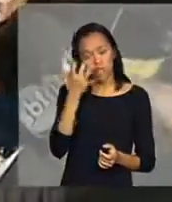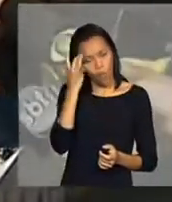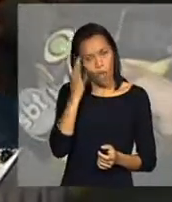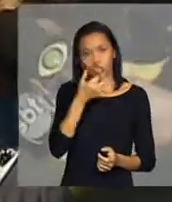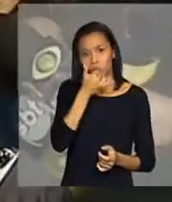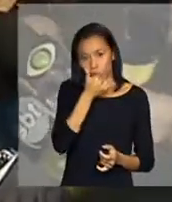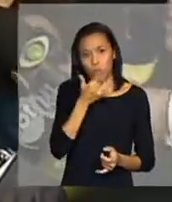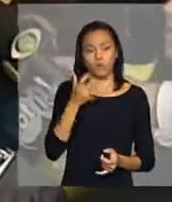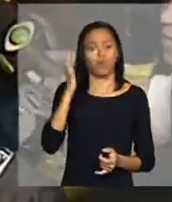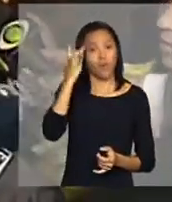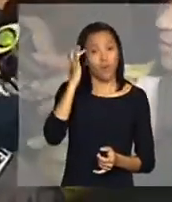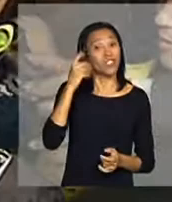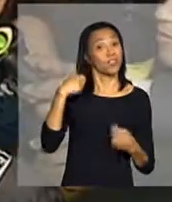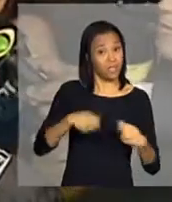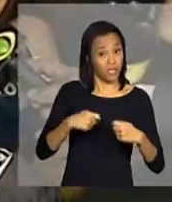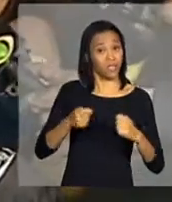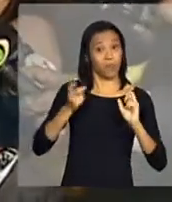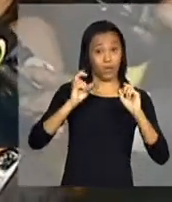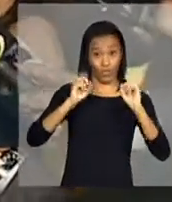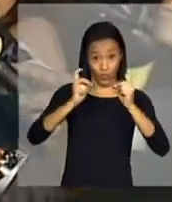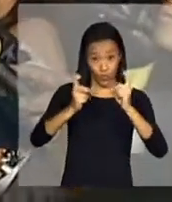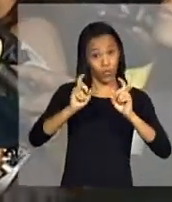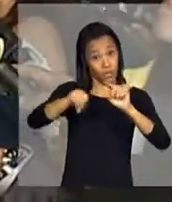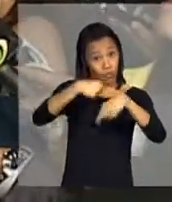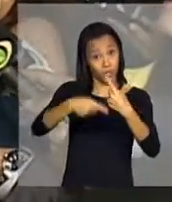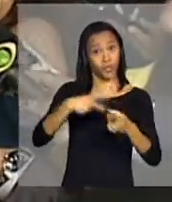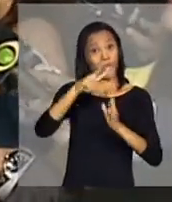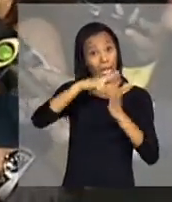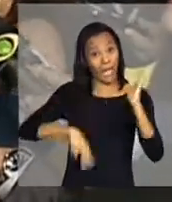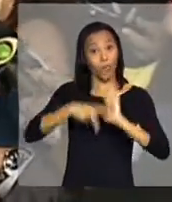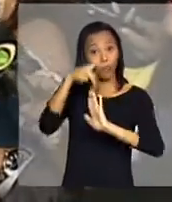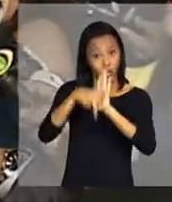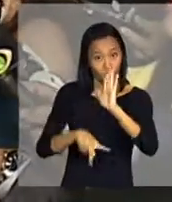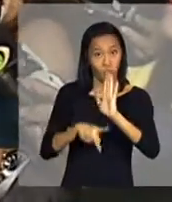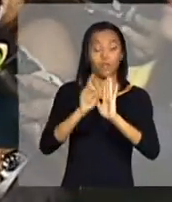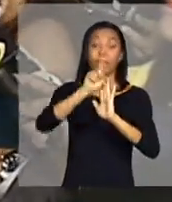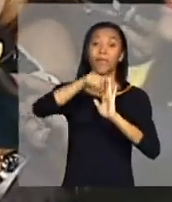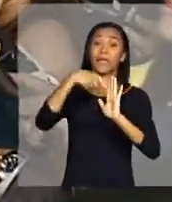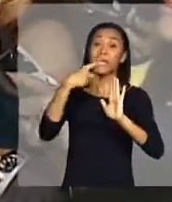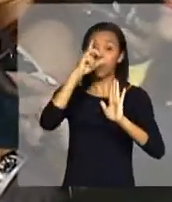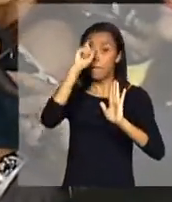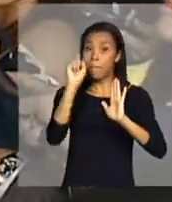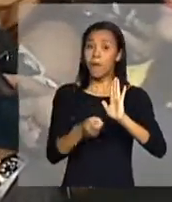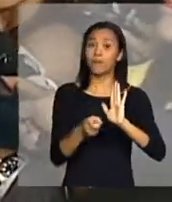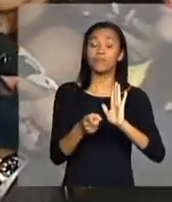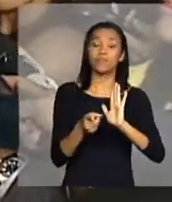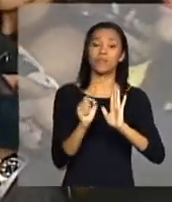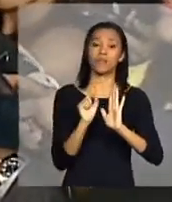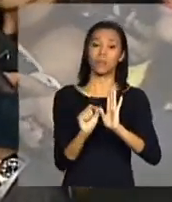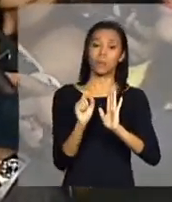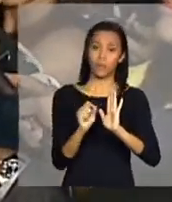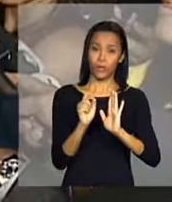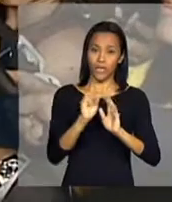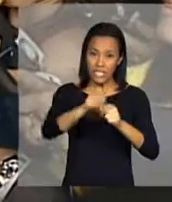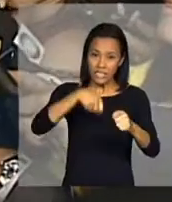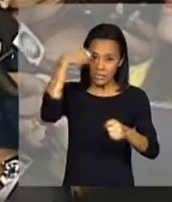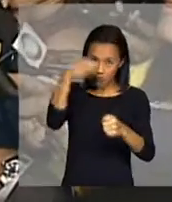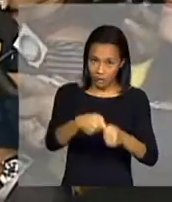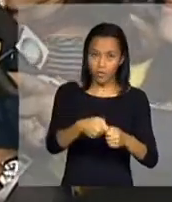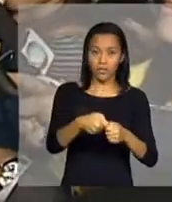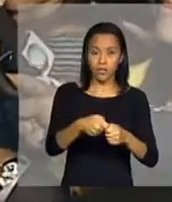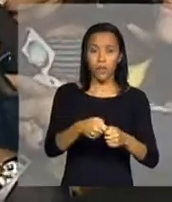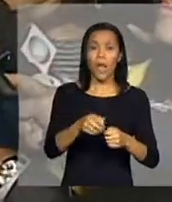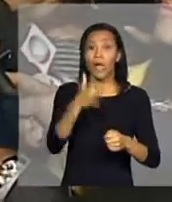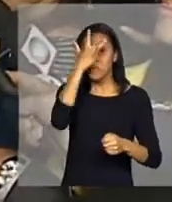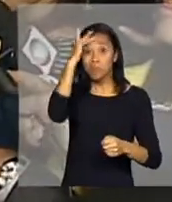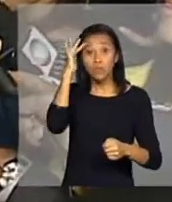que é uma discussão que tem que ser feita, por isso que eu quero ler o projeto, porque me parece que ele mandaria cumprir, através de sanção comum, aqueles